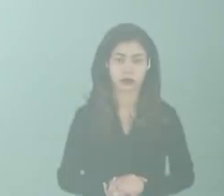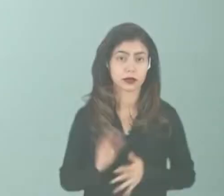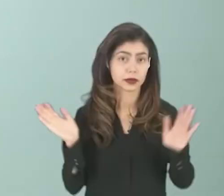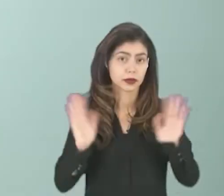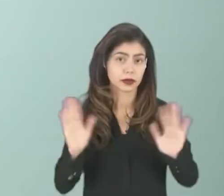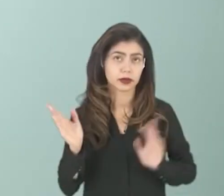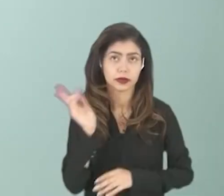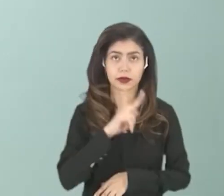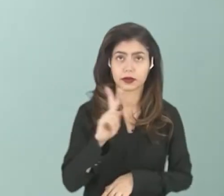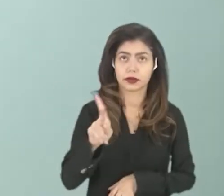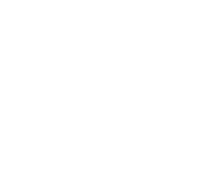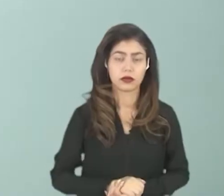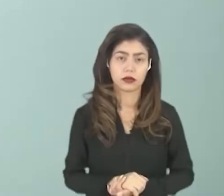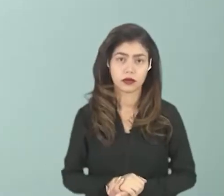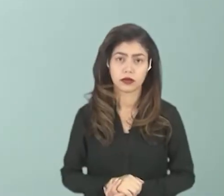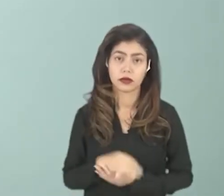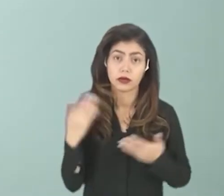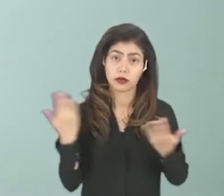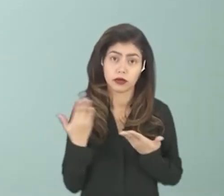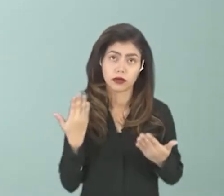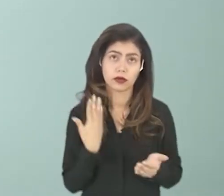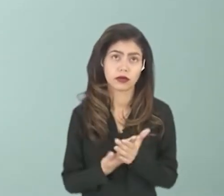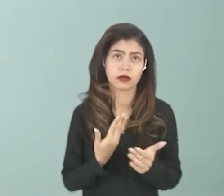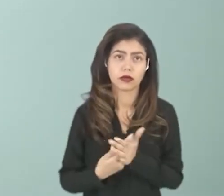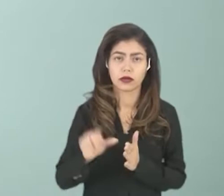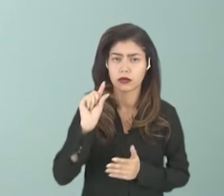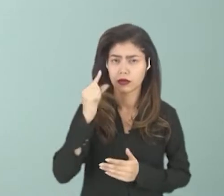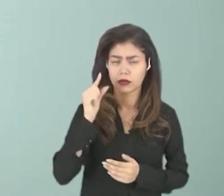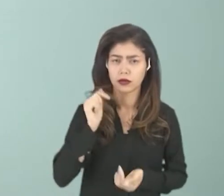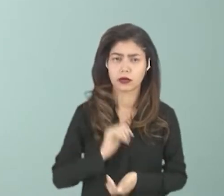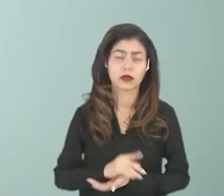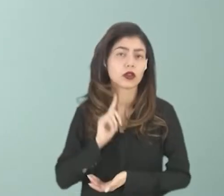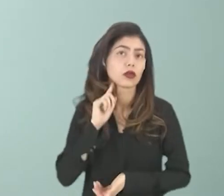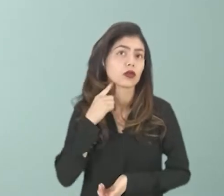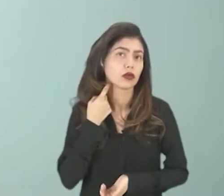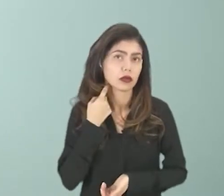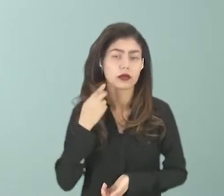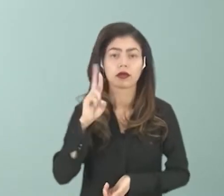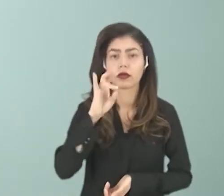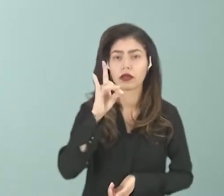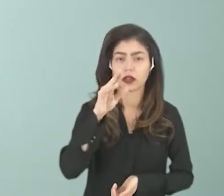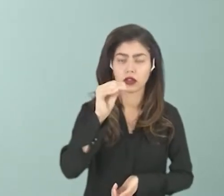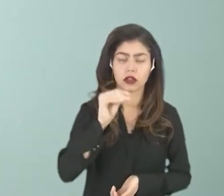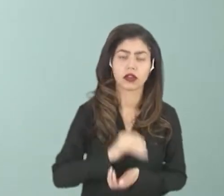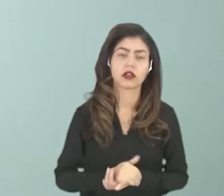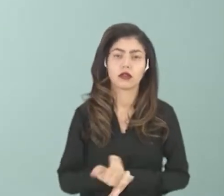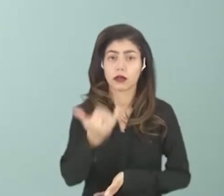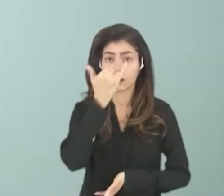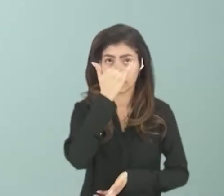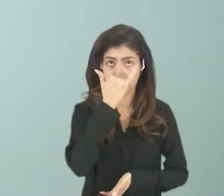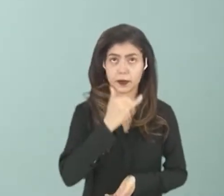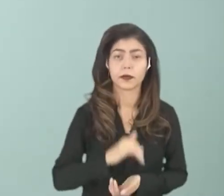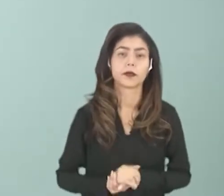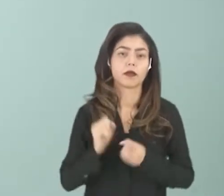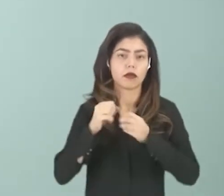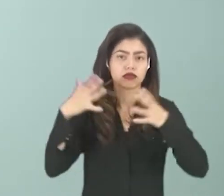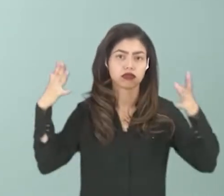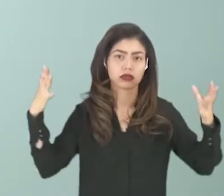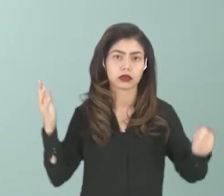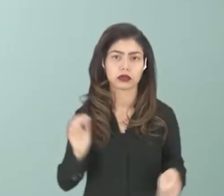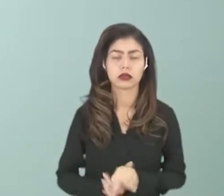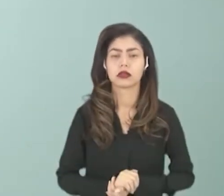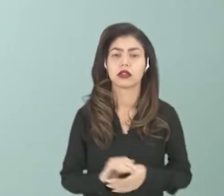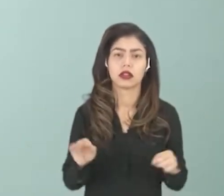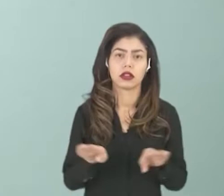Olá eu sou Professora Lídia a gente vai estudar um pouquinho sobre rejeito radioativo e acidentes nucleares também não faz algumas